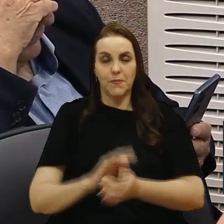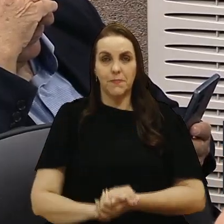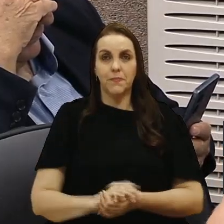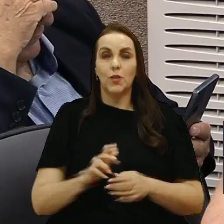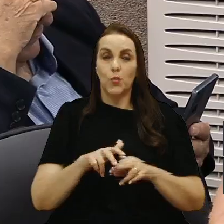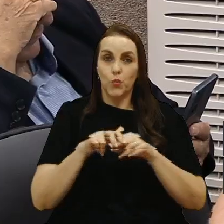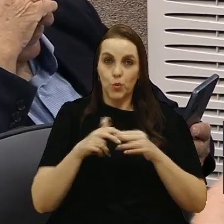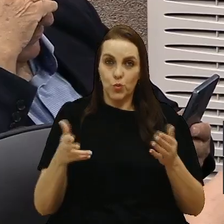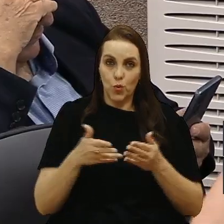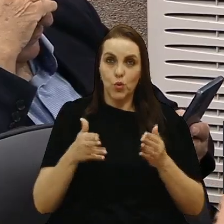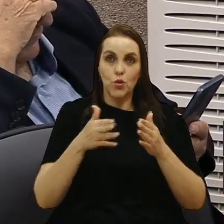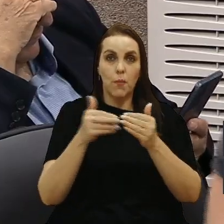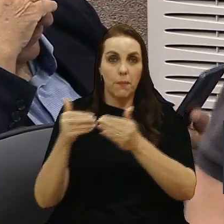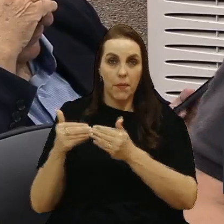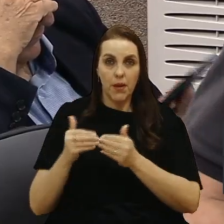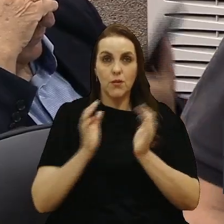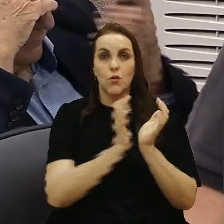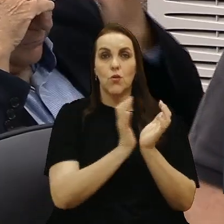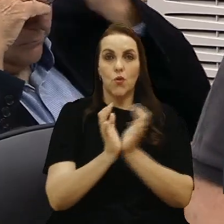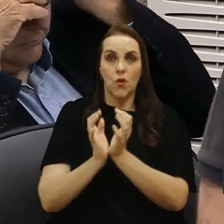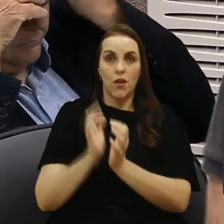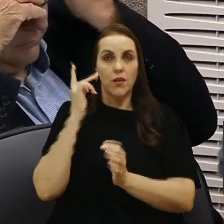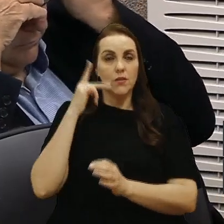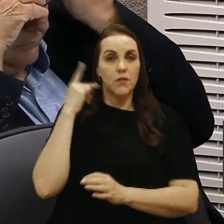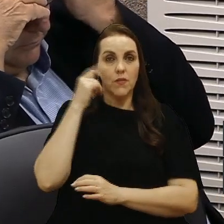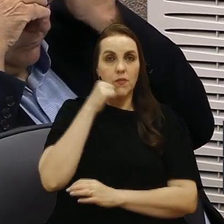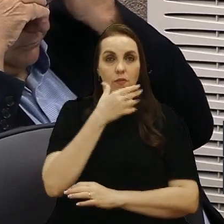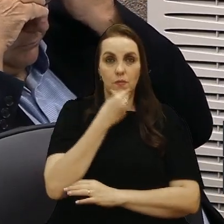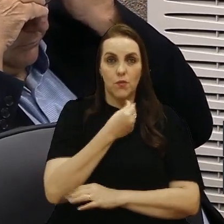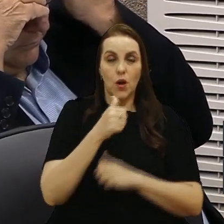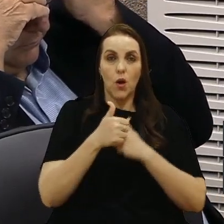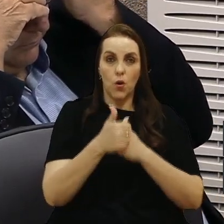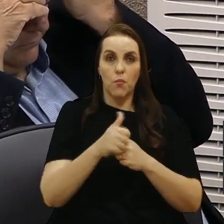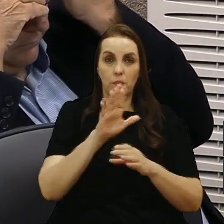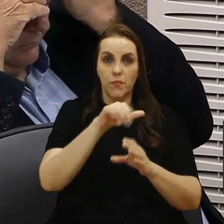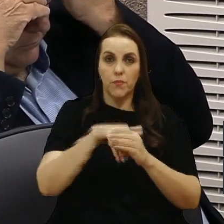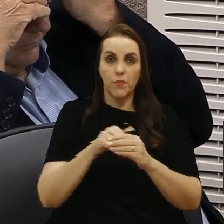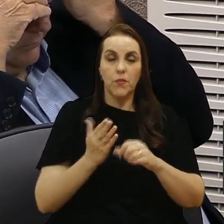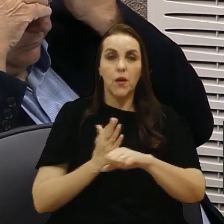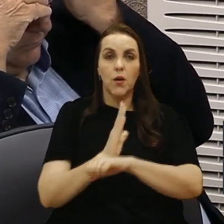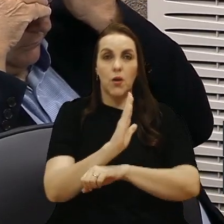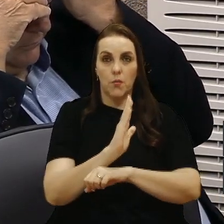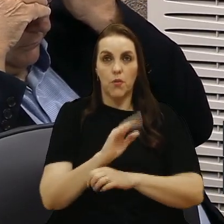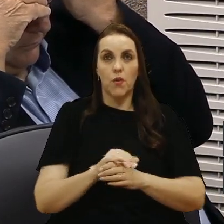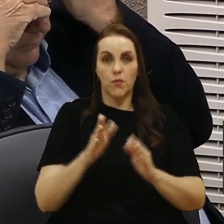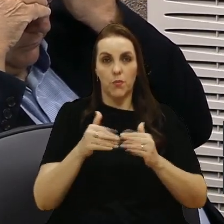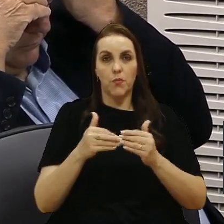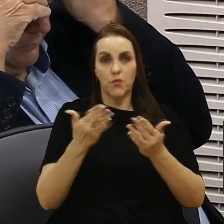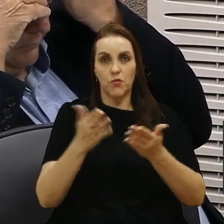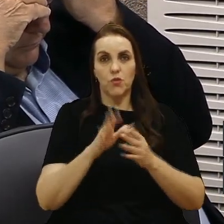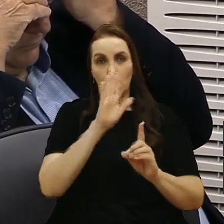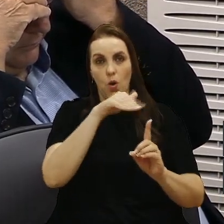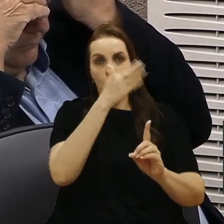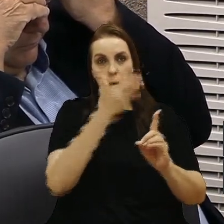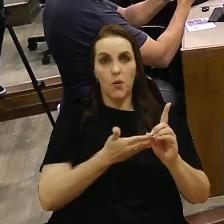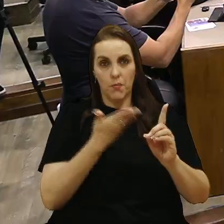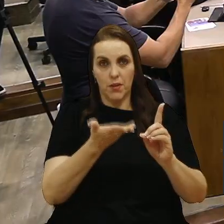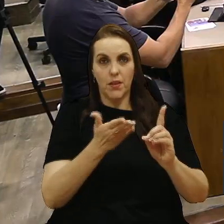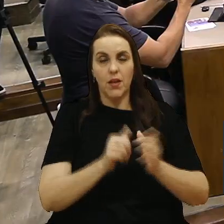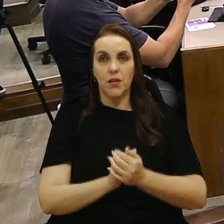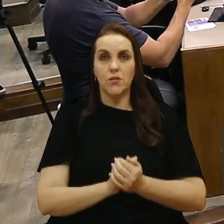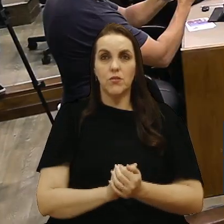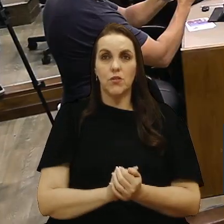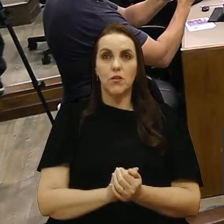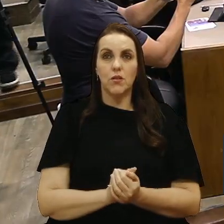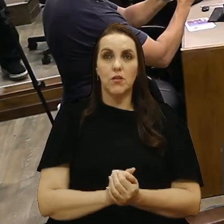hoje eu peço aos colegas vereadores que acompanhem a votação e que aprovem esse pedido de uma merecida homenagem ao Fernando Bertotto. Obrigado. A